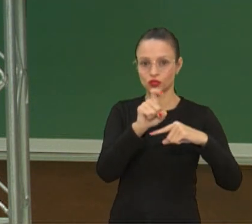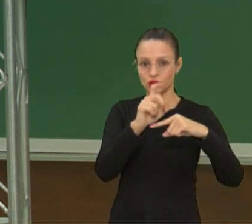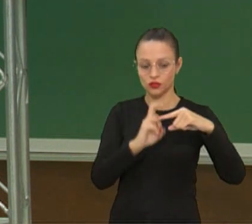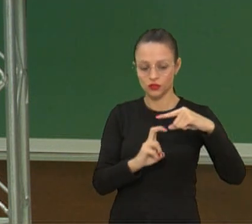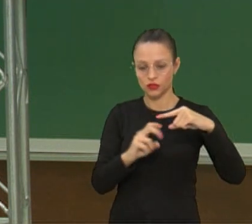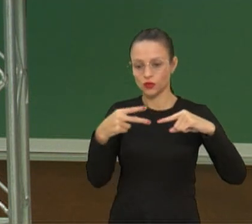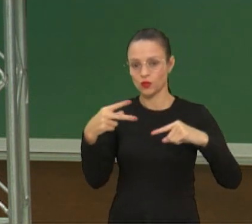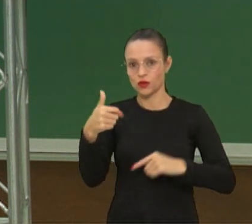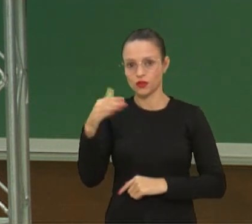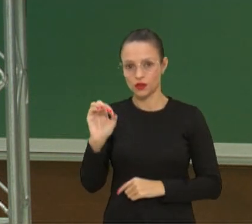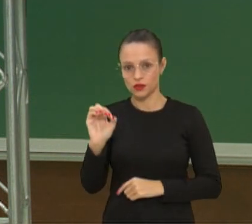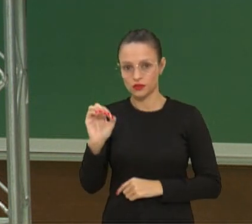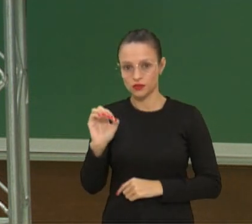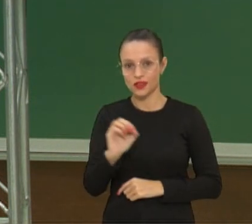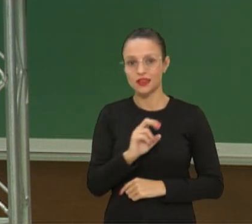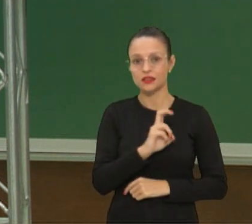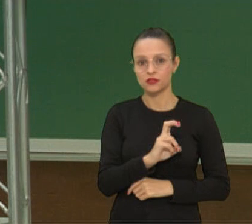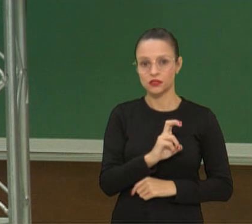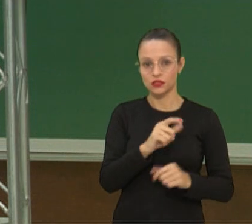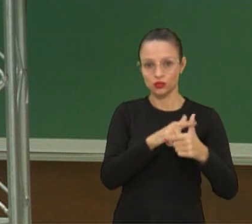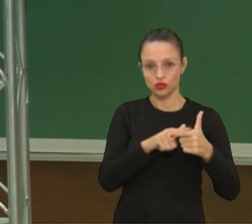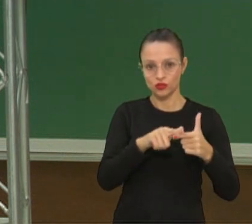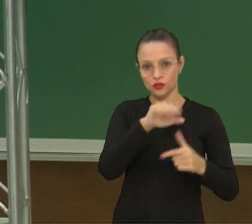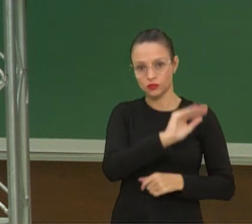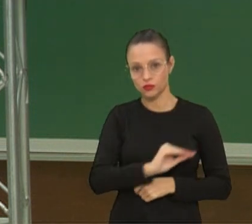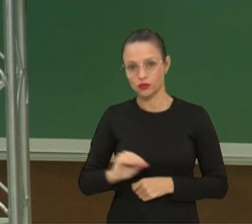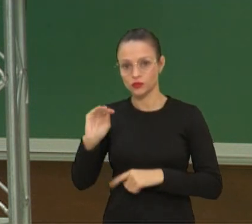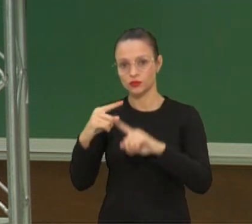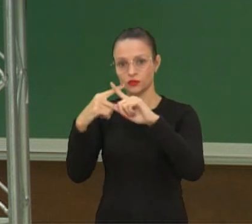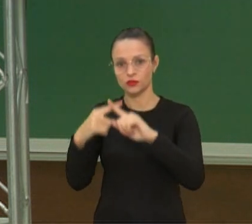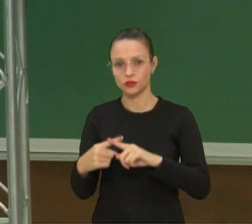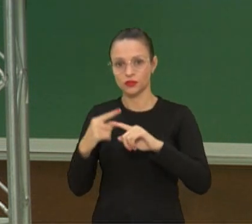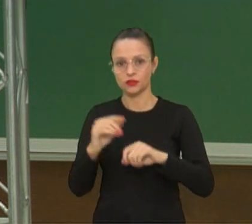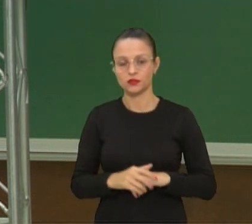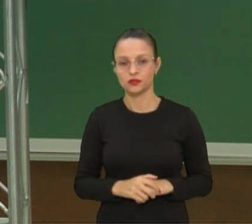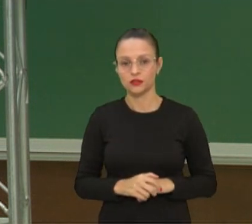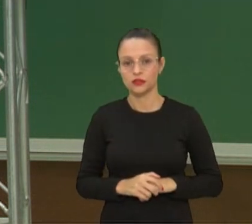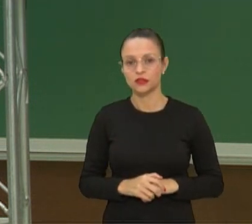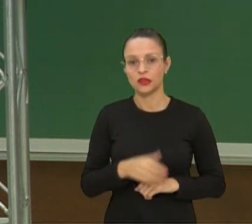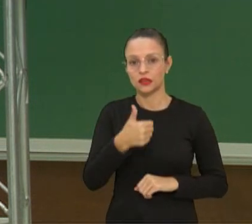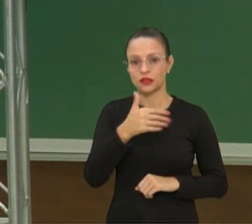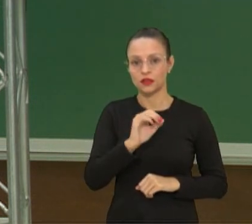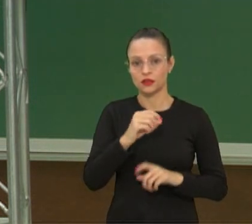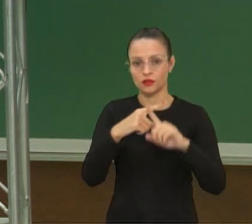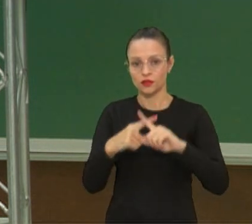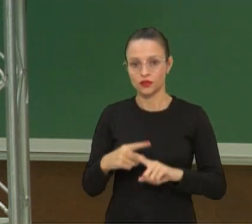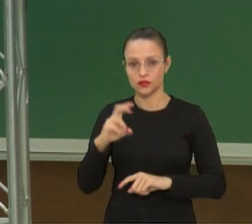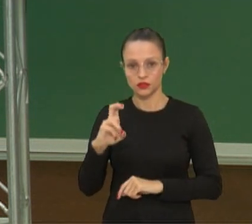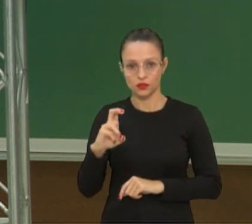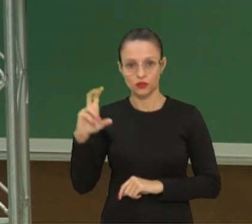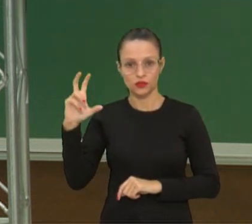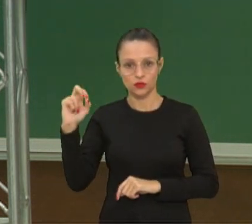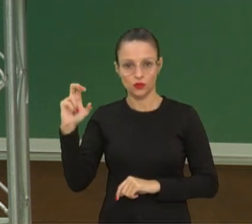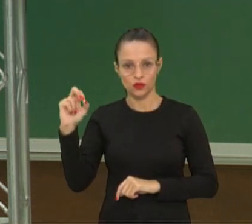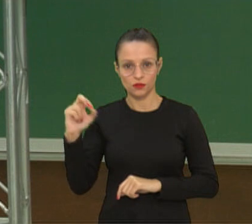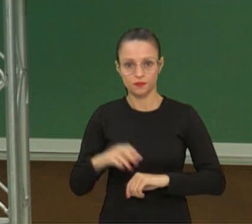é igual a 10. O 5 está dividindo, vem para o outro lado, multiplicando. 10 vezes 5,